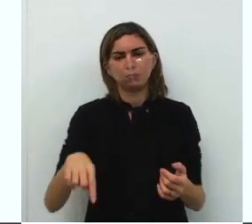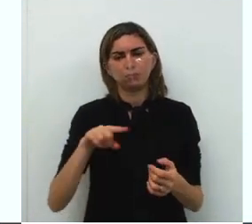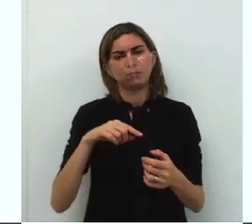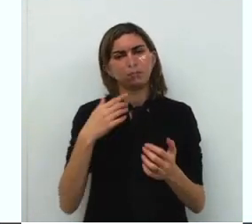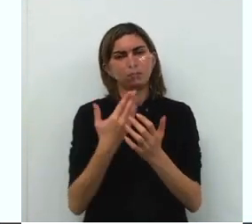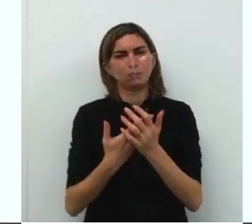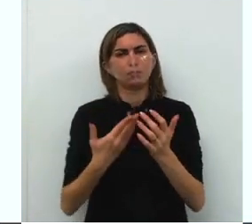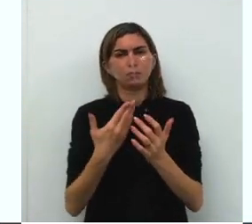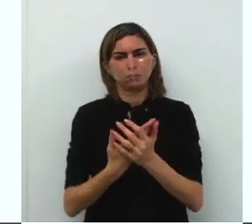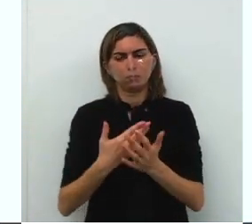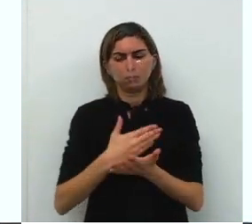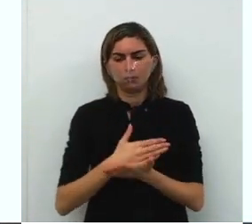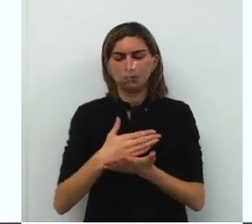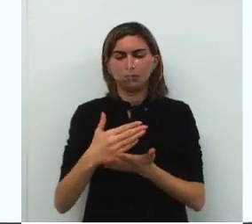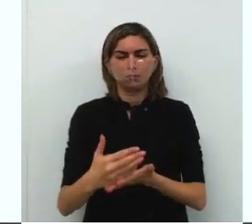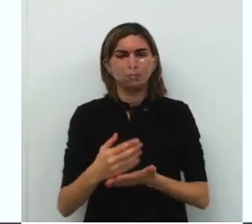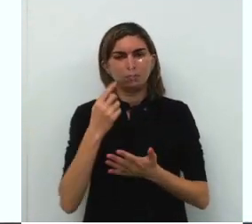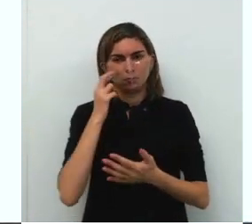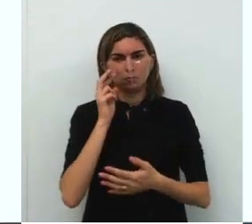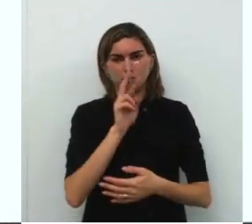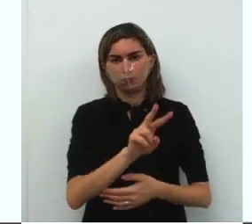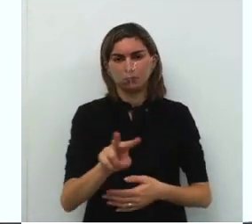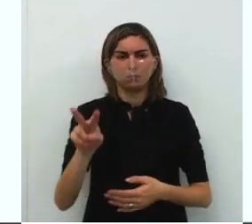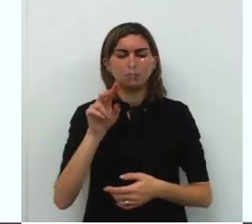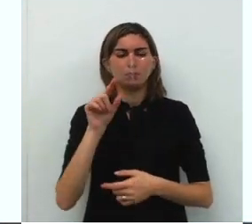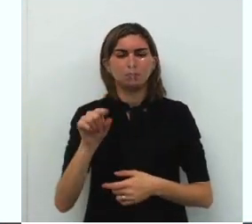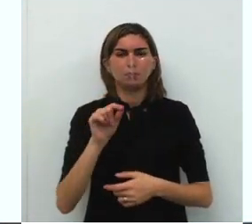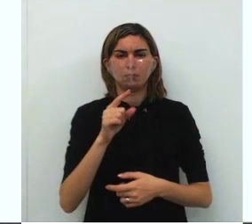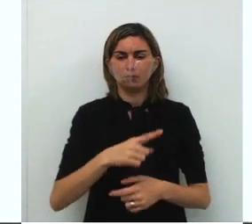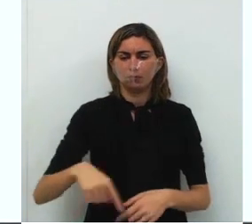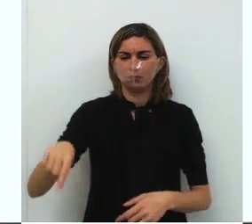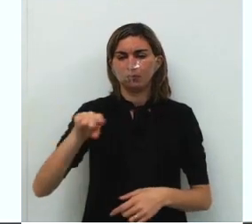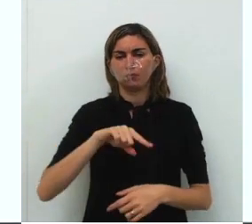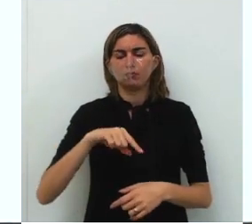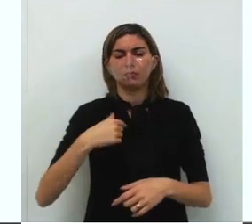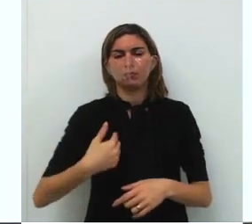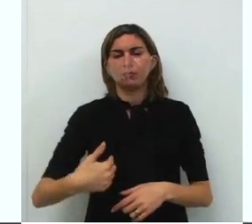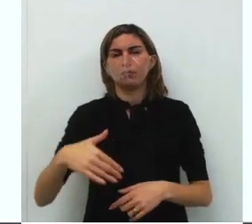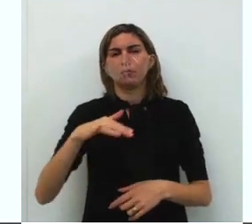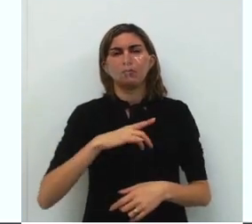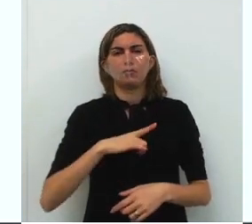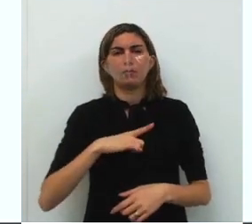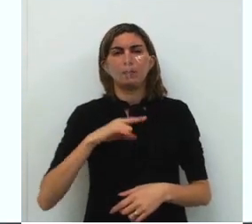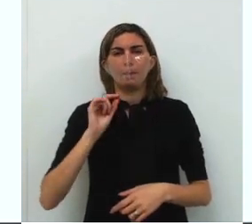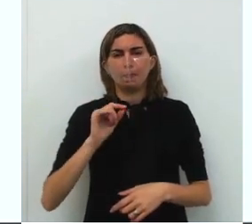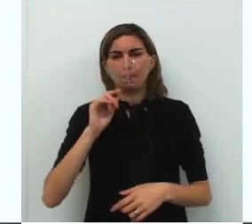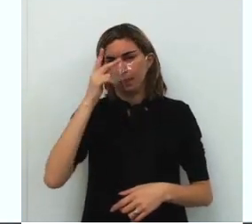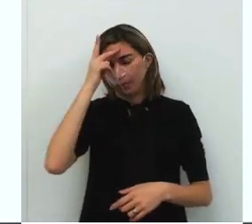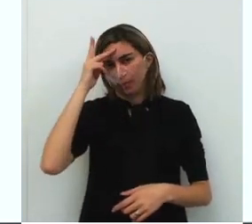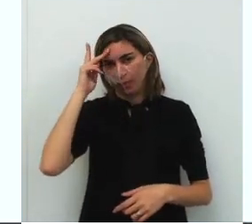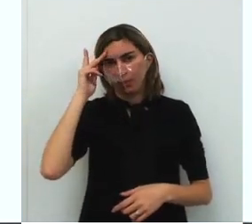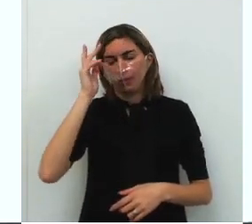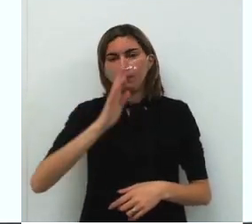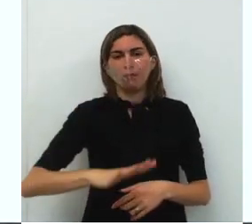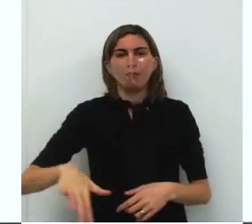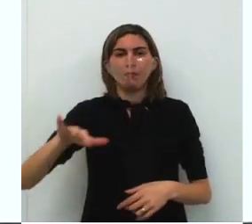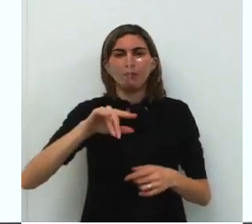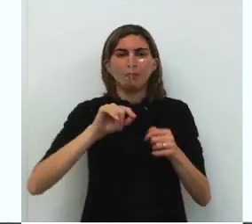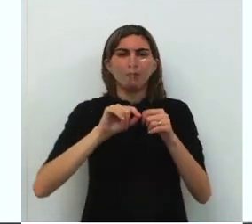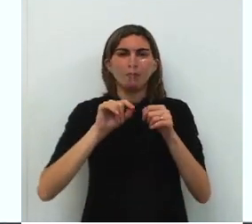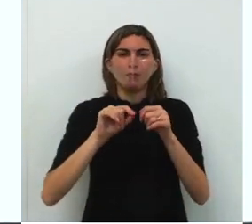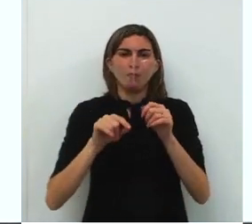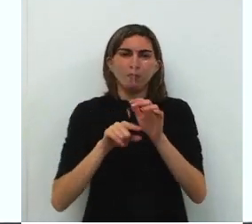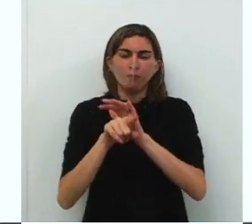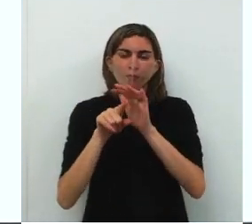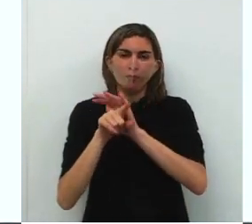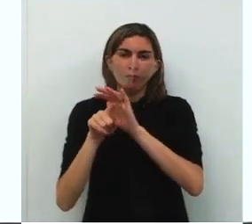nessa nossa aula introdutória, vocês estão vendo o quê? Que nós vamos ter o quê? Uma pessoa que estará fazendo